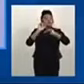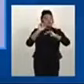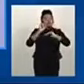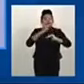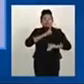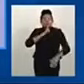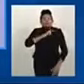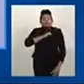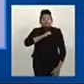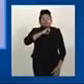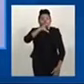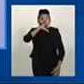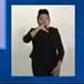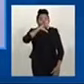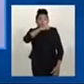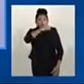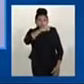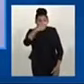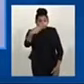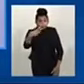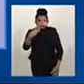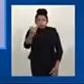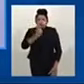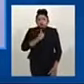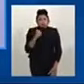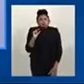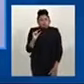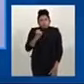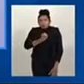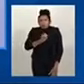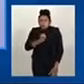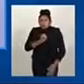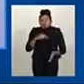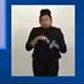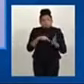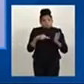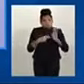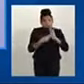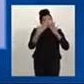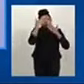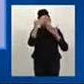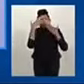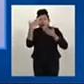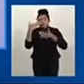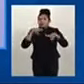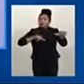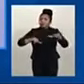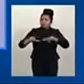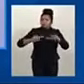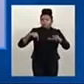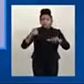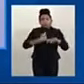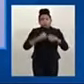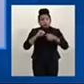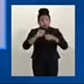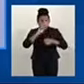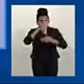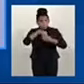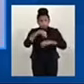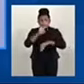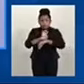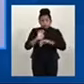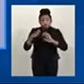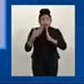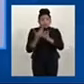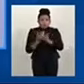Você disse que era muito pouco, eu acredito que isso é um número significativo. Isso graças às ações que a gente exerceu no nosso Estado, com as